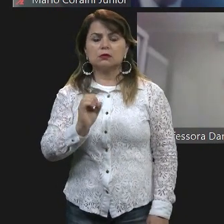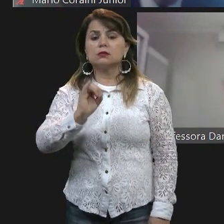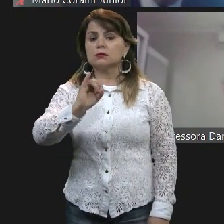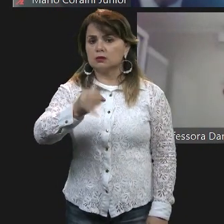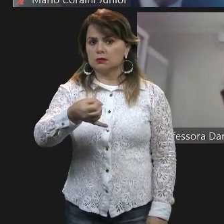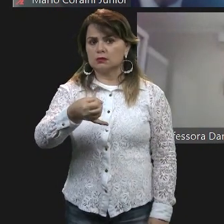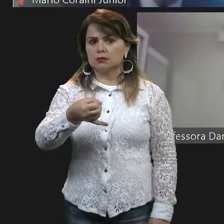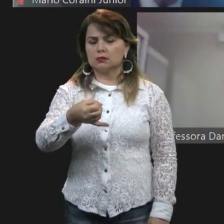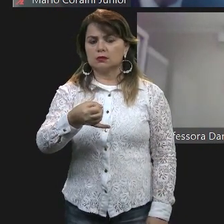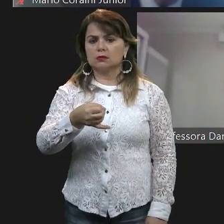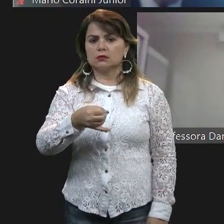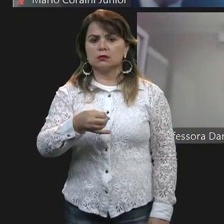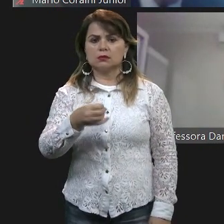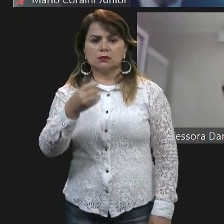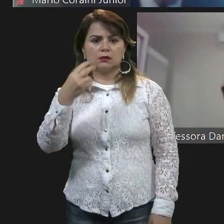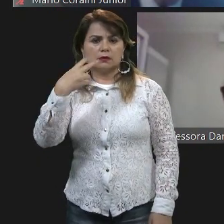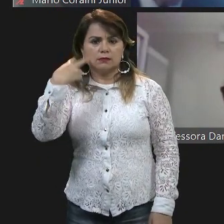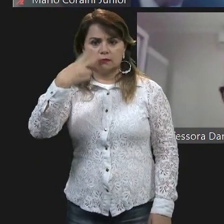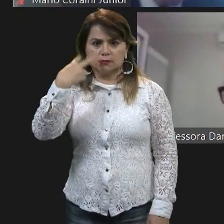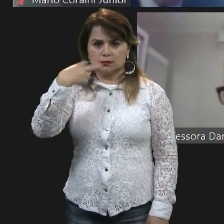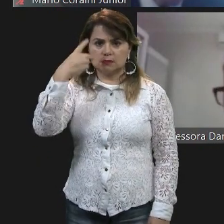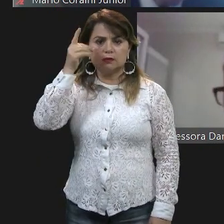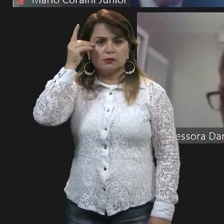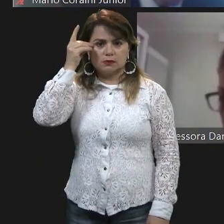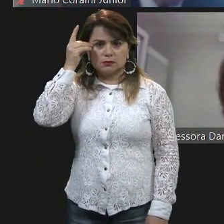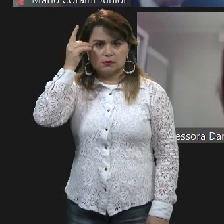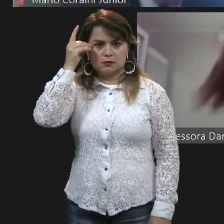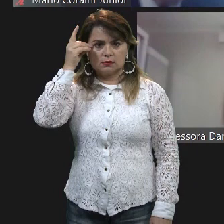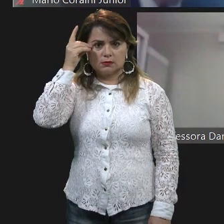Sim. Vereador Danilo da Saúde.